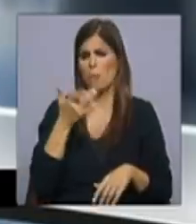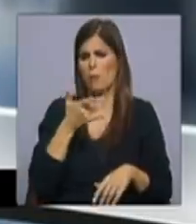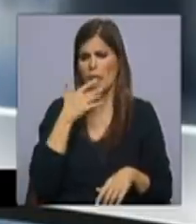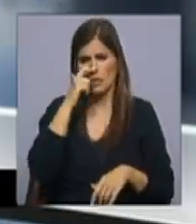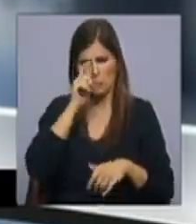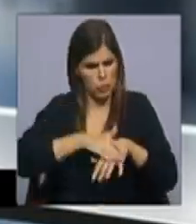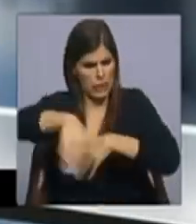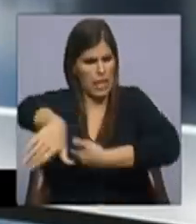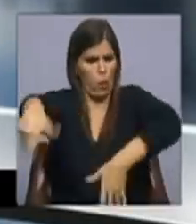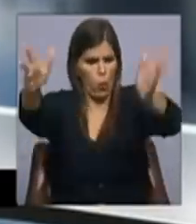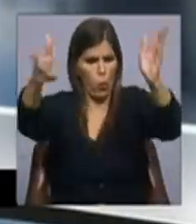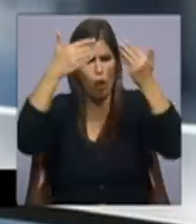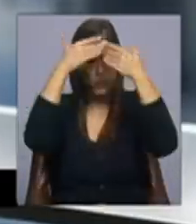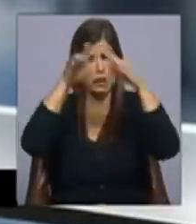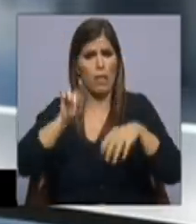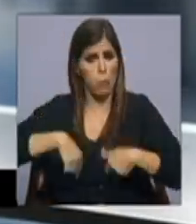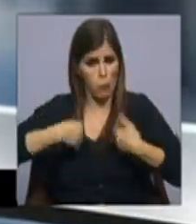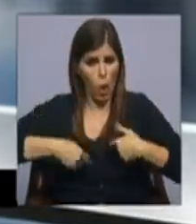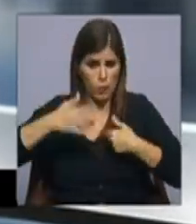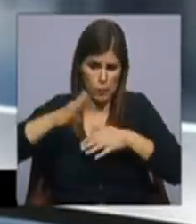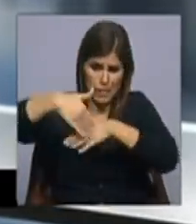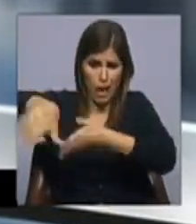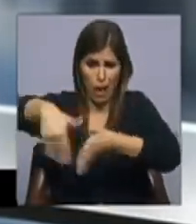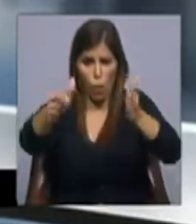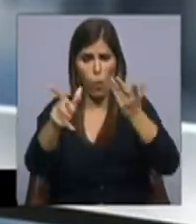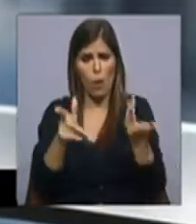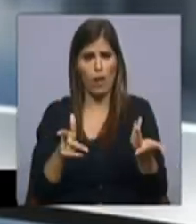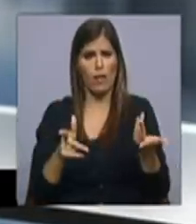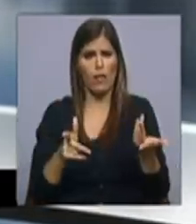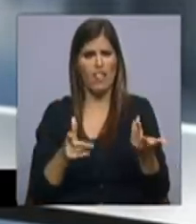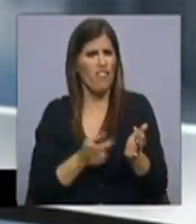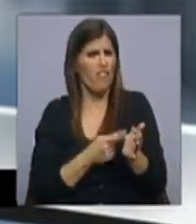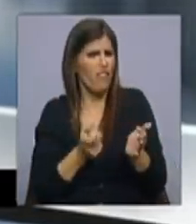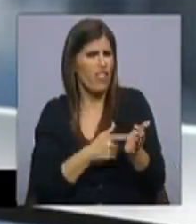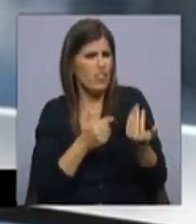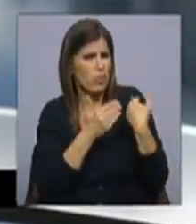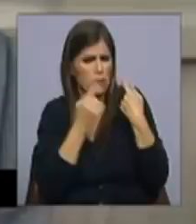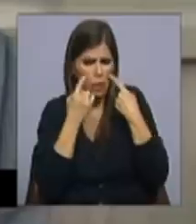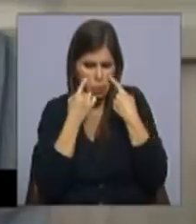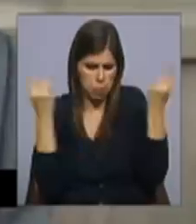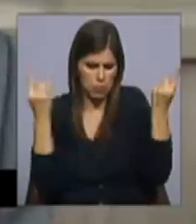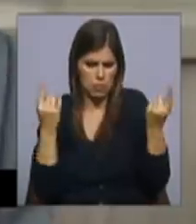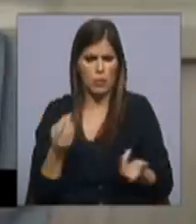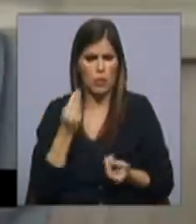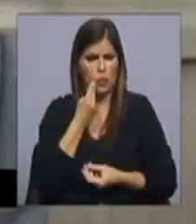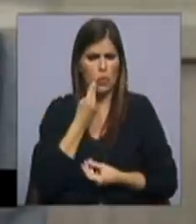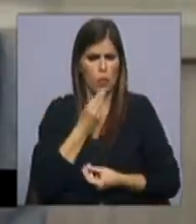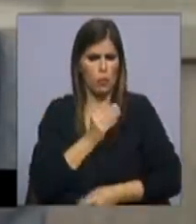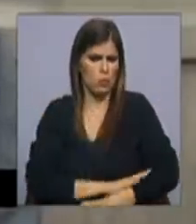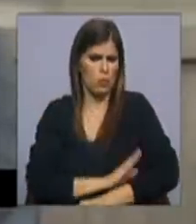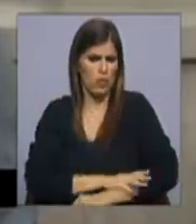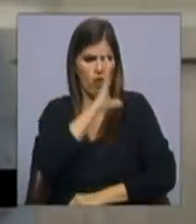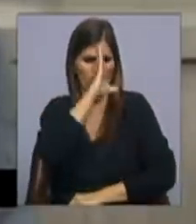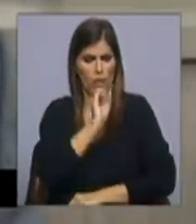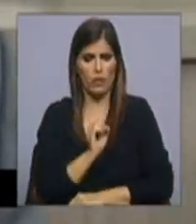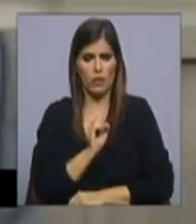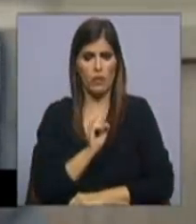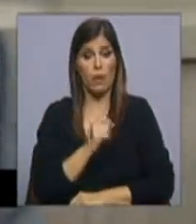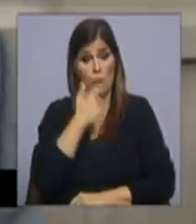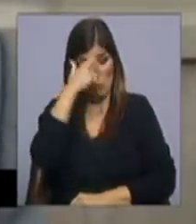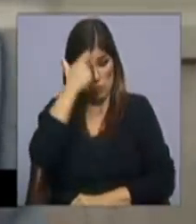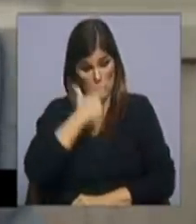ele próprio vai para a rua, numa demonstração de total irresponsabilidade como governante. Ou seja, um